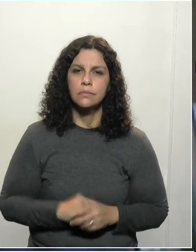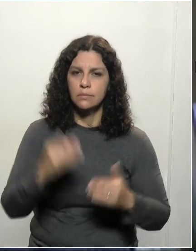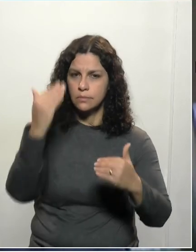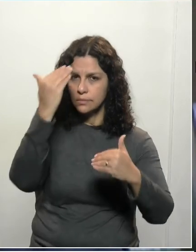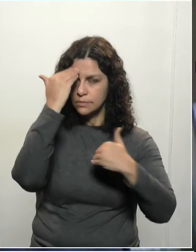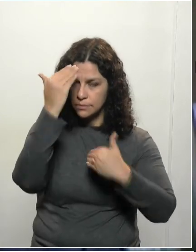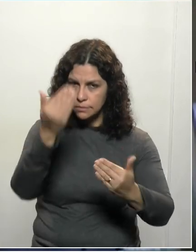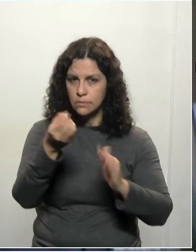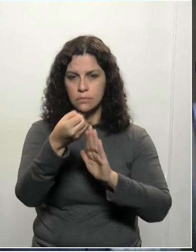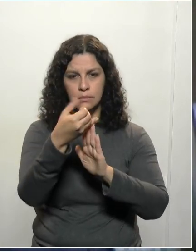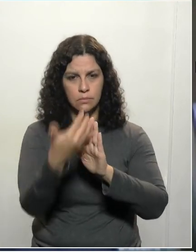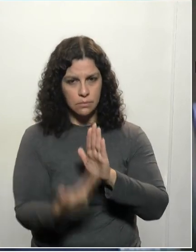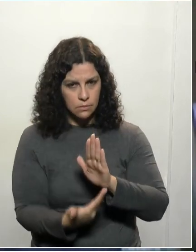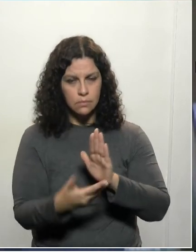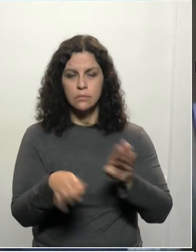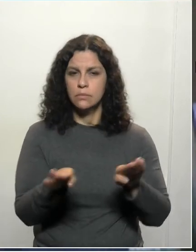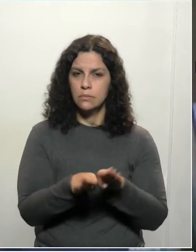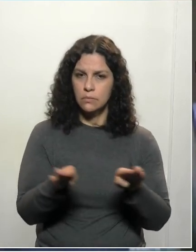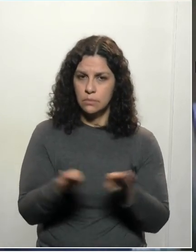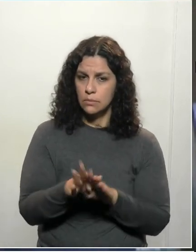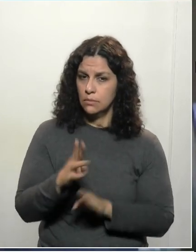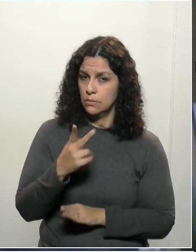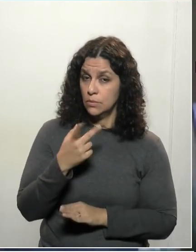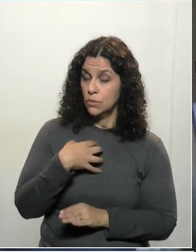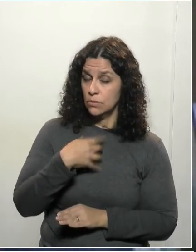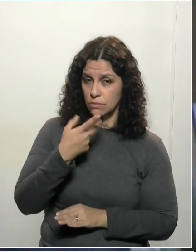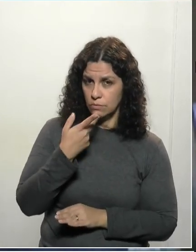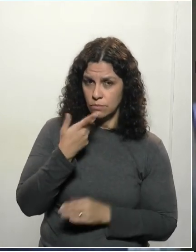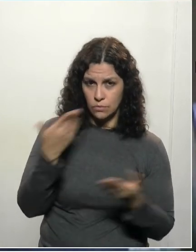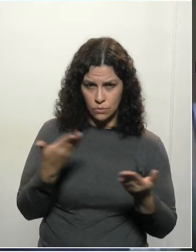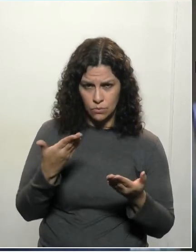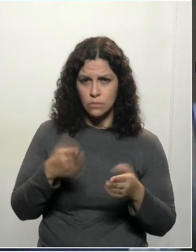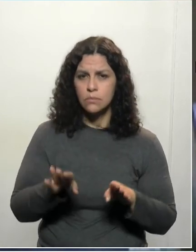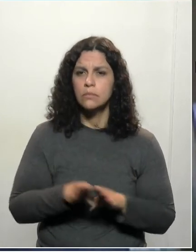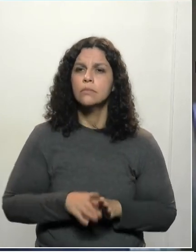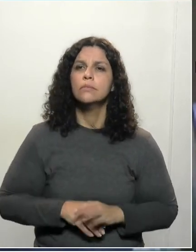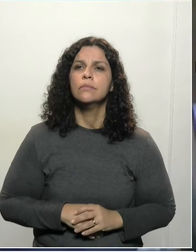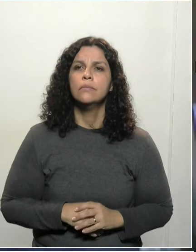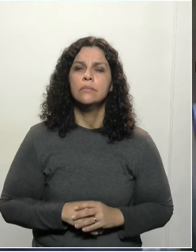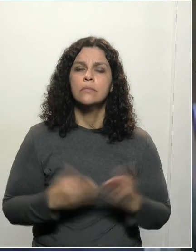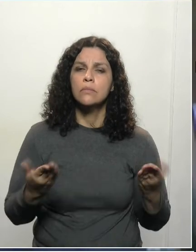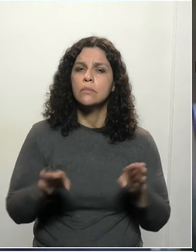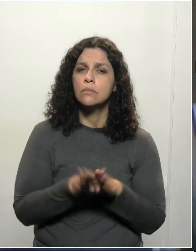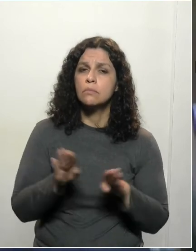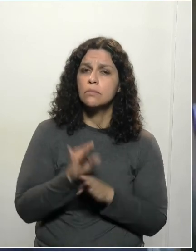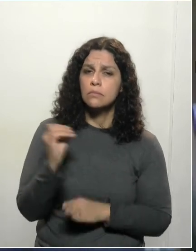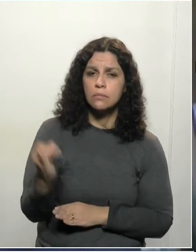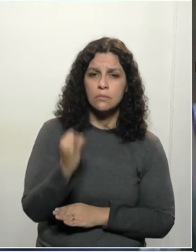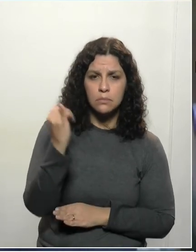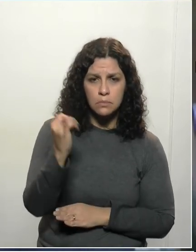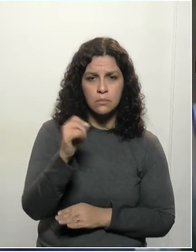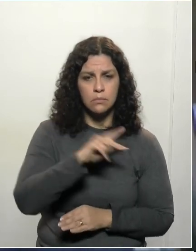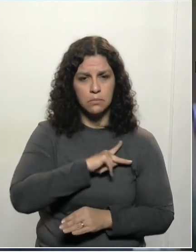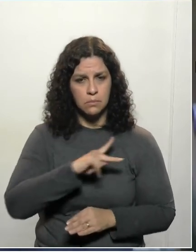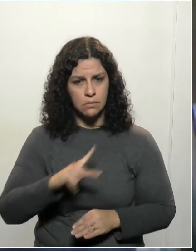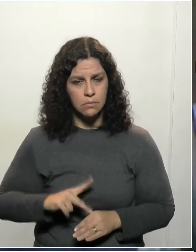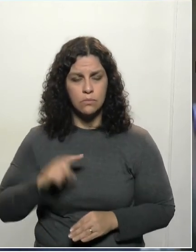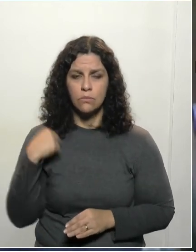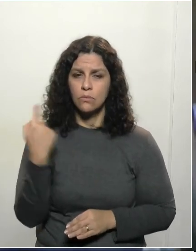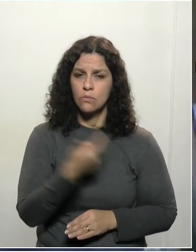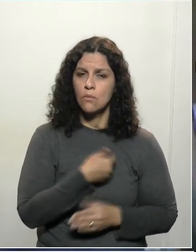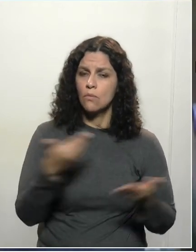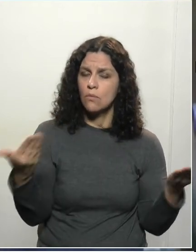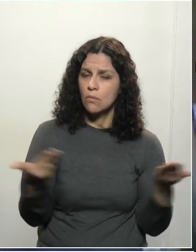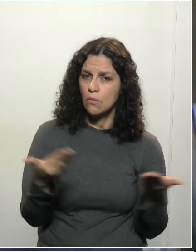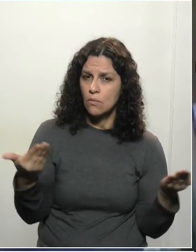Agradeço a relatora pela fala, né, pelas palavras. E é muito importante, senhor presidente, nós darmos